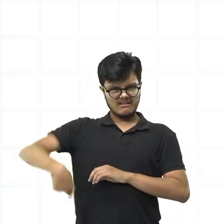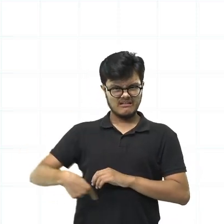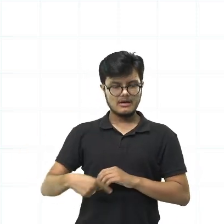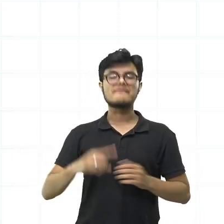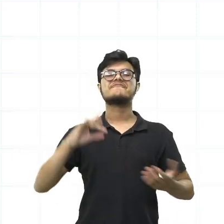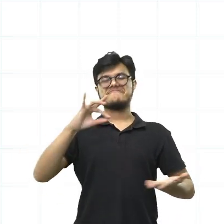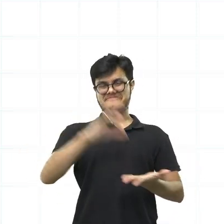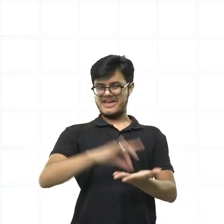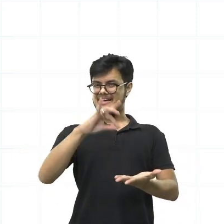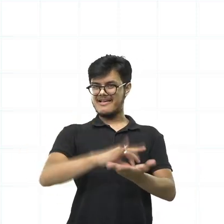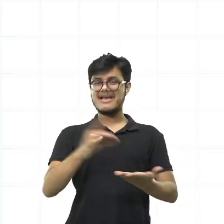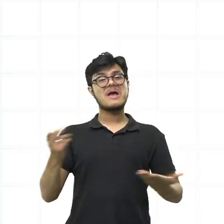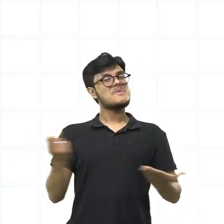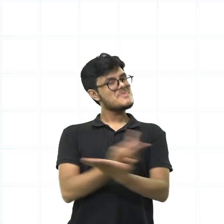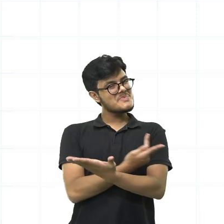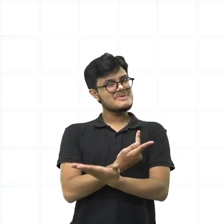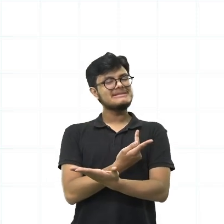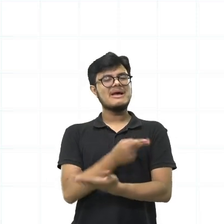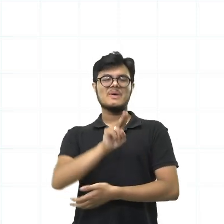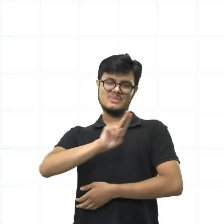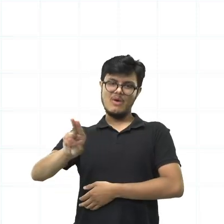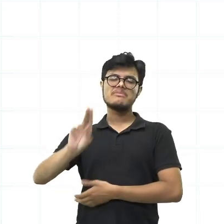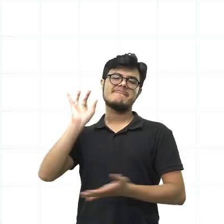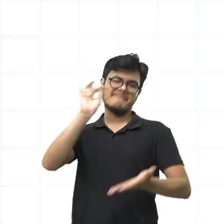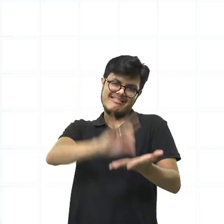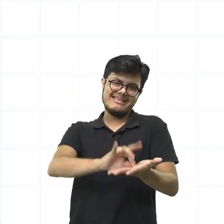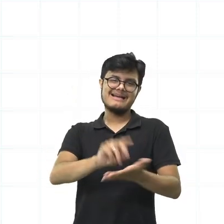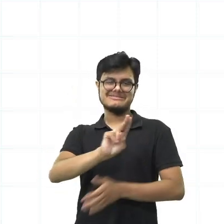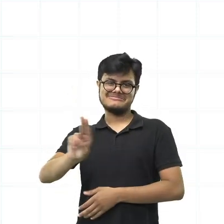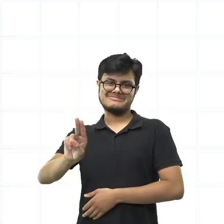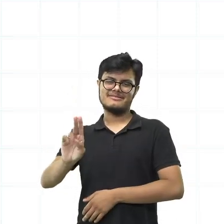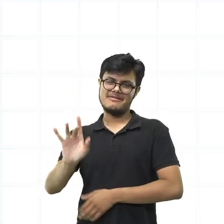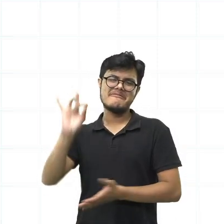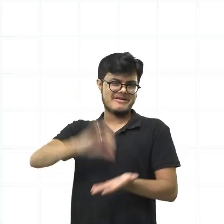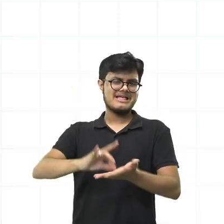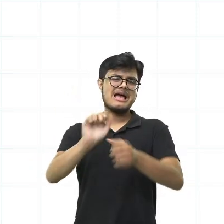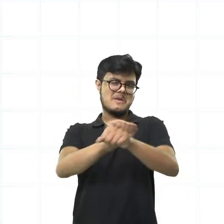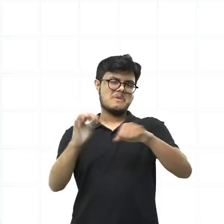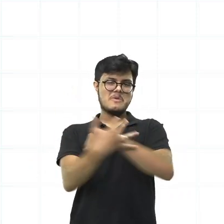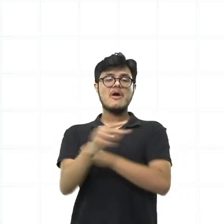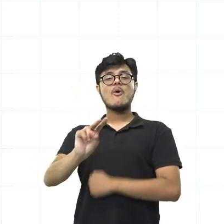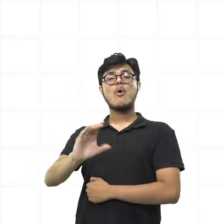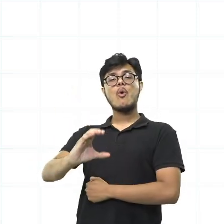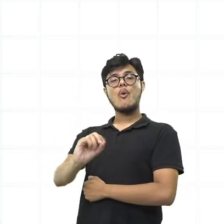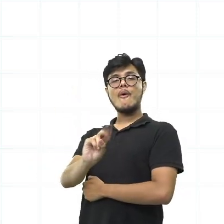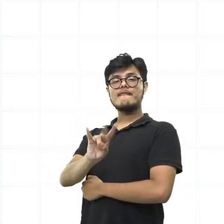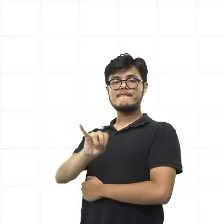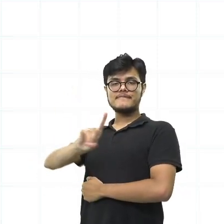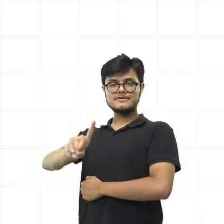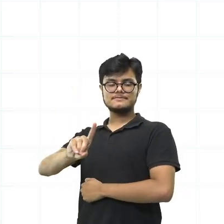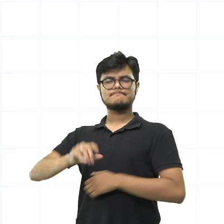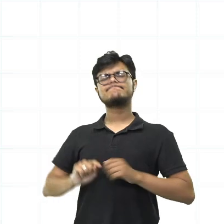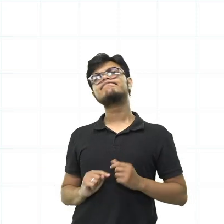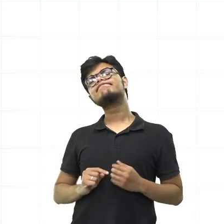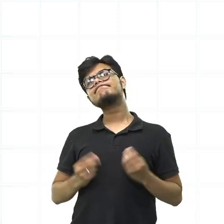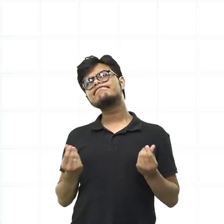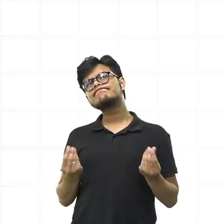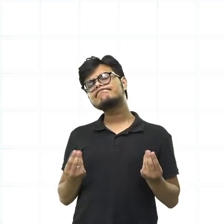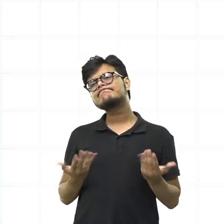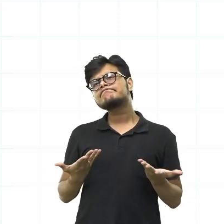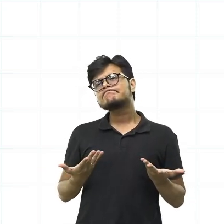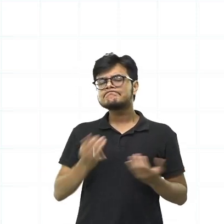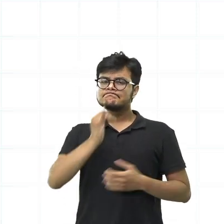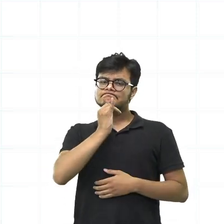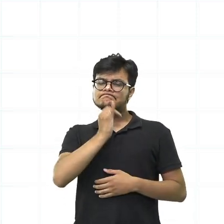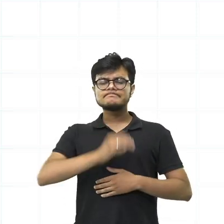né? A Covid-19 é o nome da doença causada pelo coronavírus. Tá, professor, mas o senhor